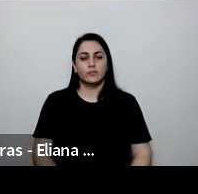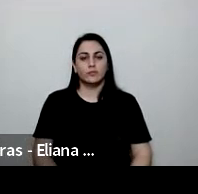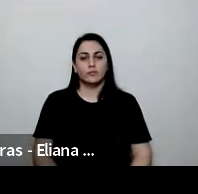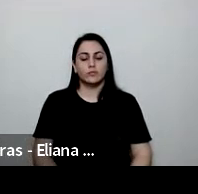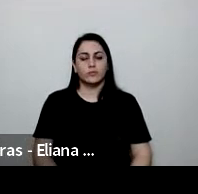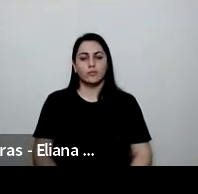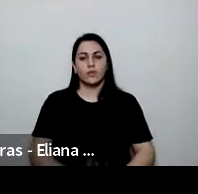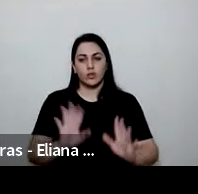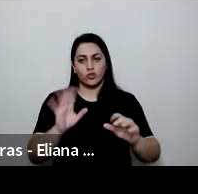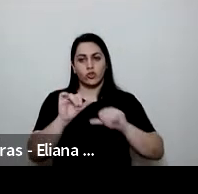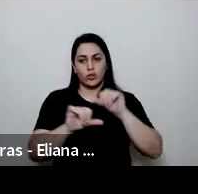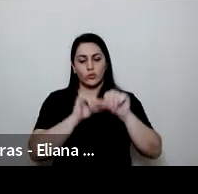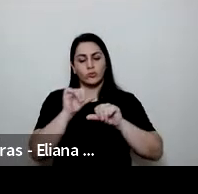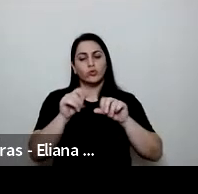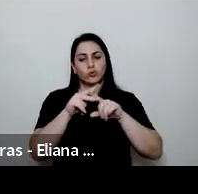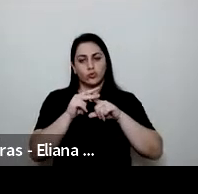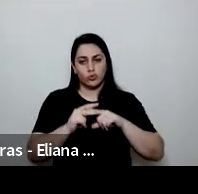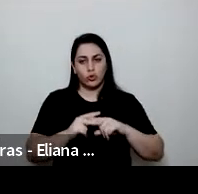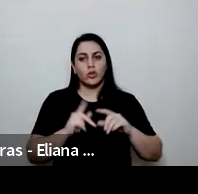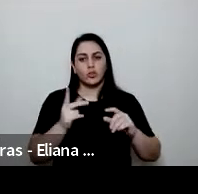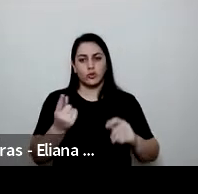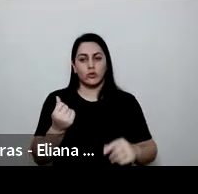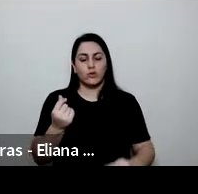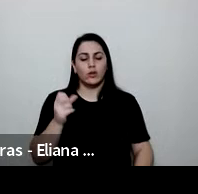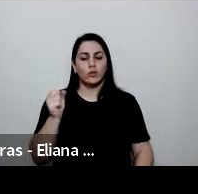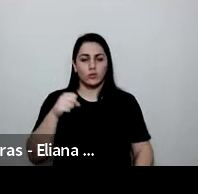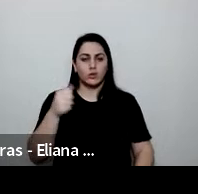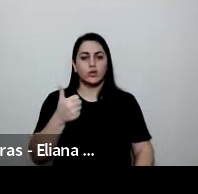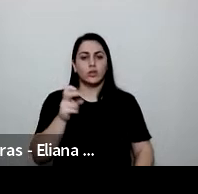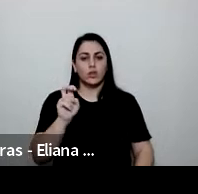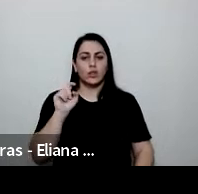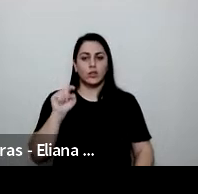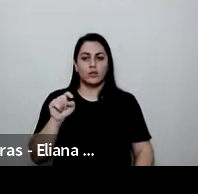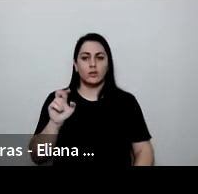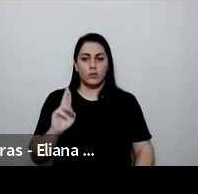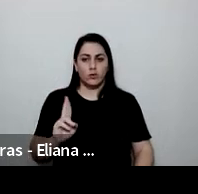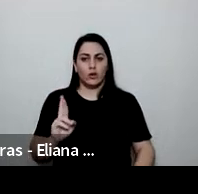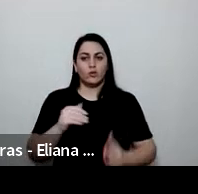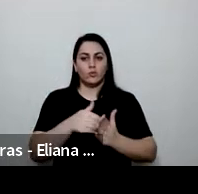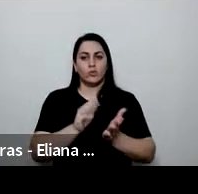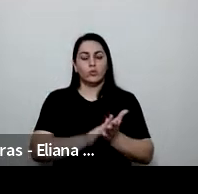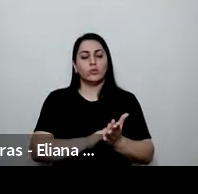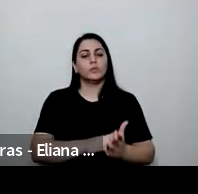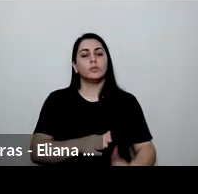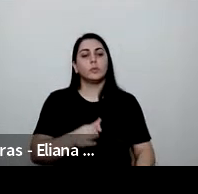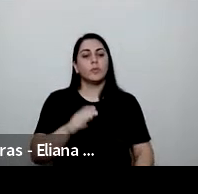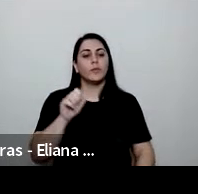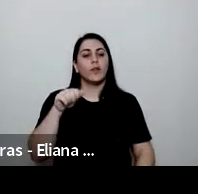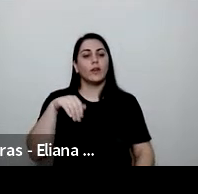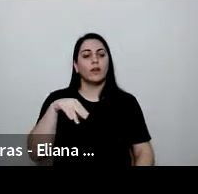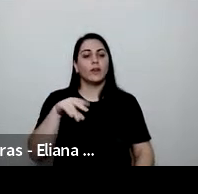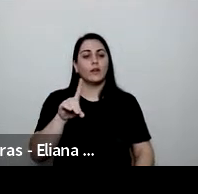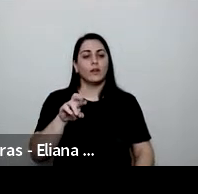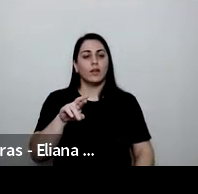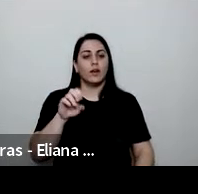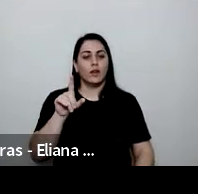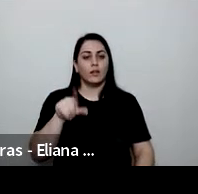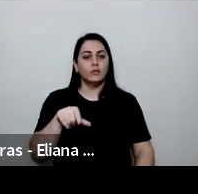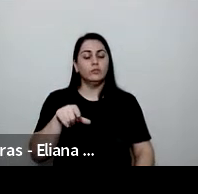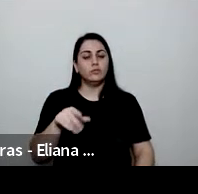o voto já ajustada Jorge estado ajustado que isso é o juiz André bogéa